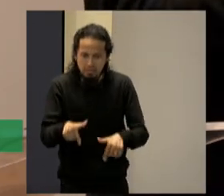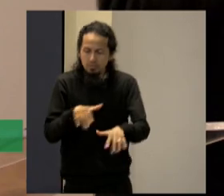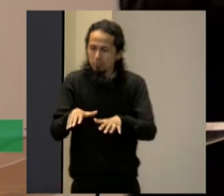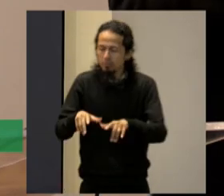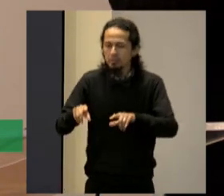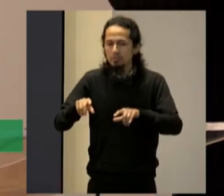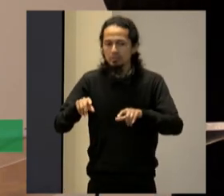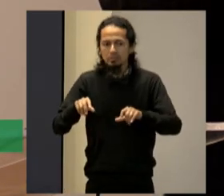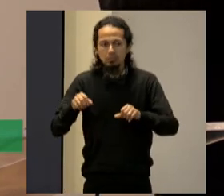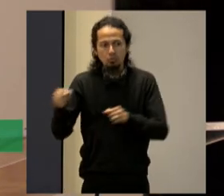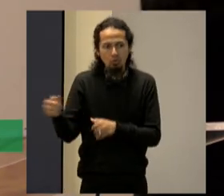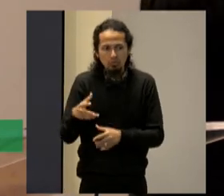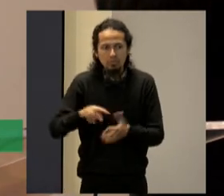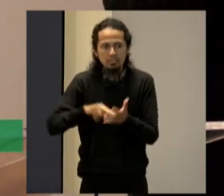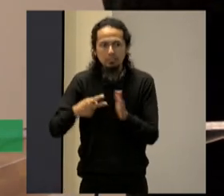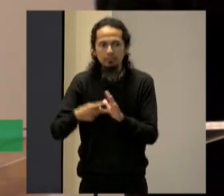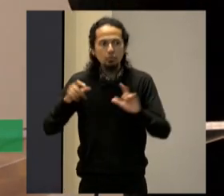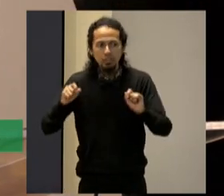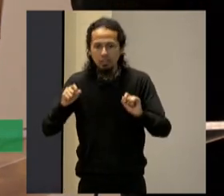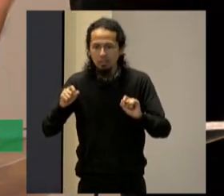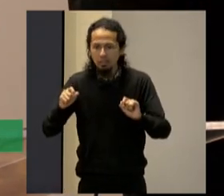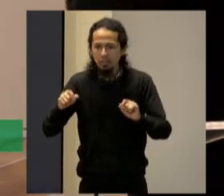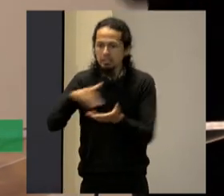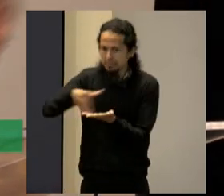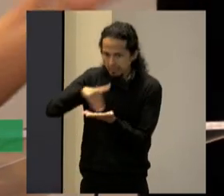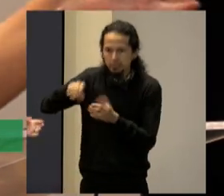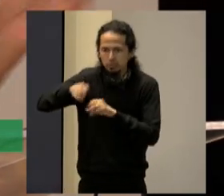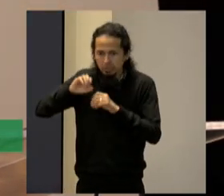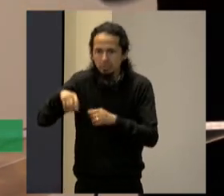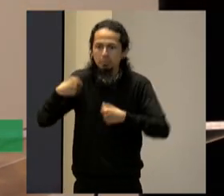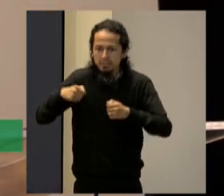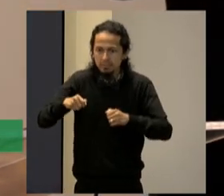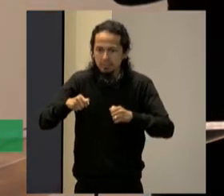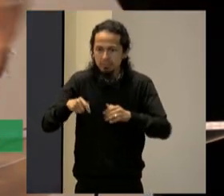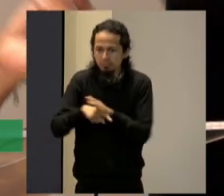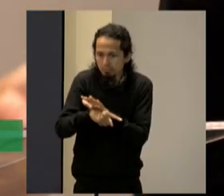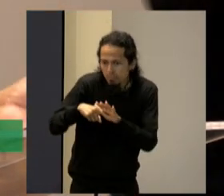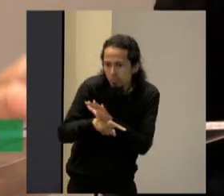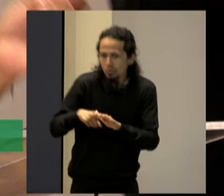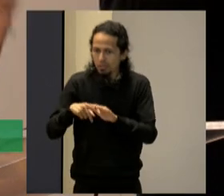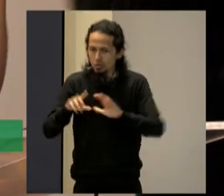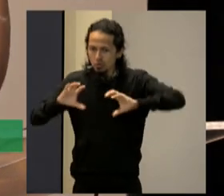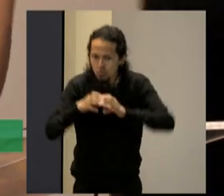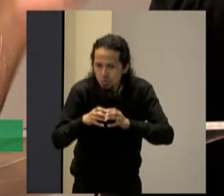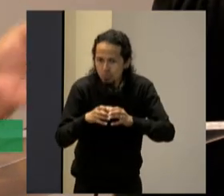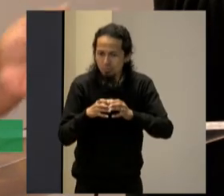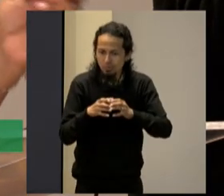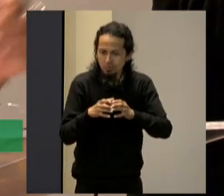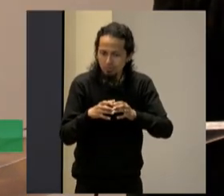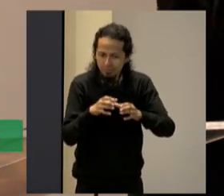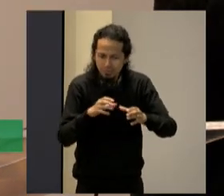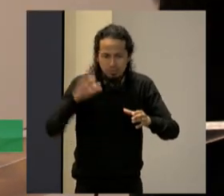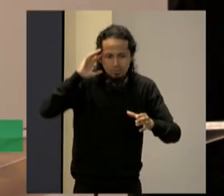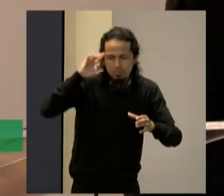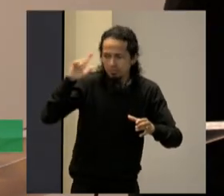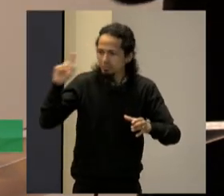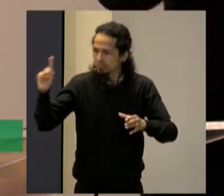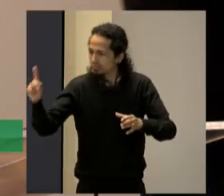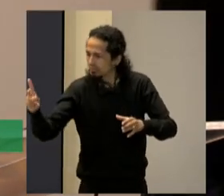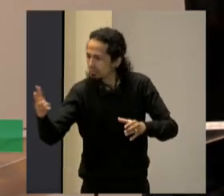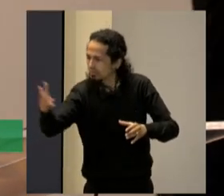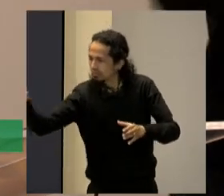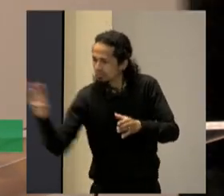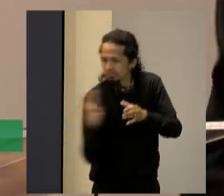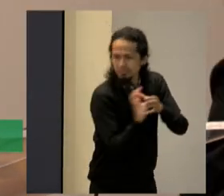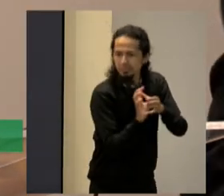de Educação vai ter que buscar, junto com o seu grupo, com o seu coletivo, com a sua estrutura, com seus pensadores, com seus